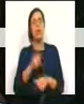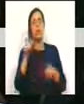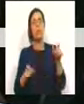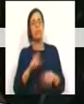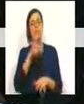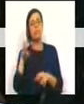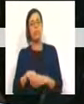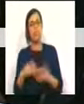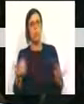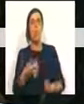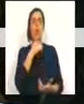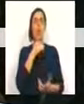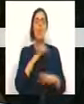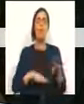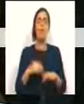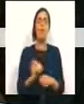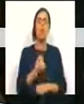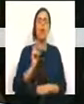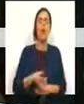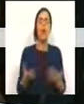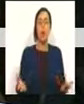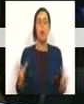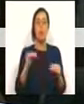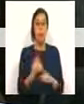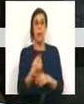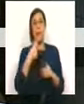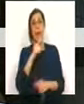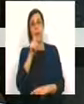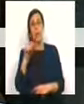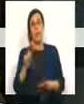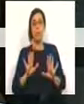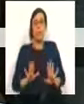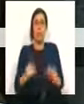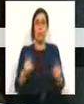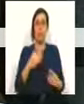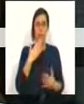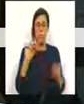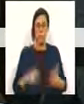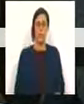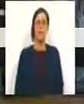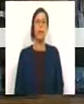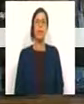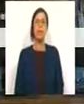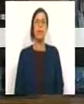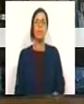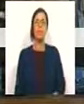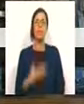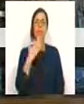abrangidos como é que isto vai funcionar muito mais havia a questionar mas fico me por aqui obrigado muito obrigado também